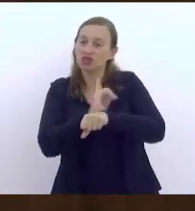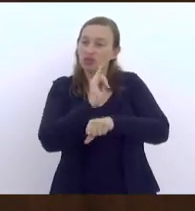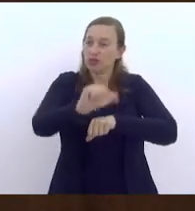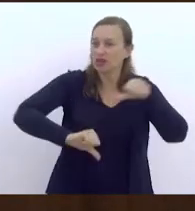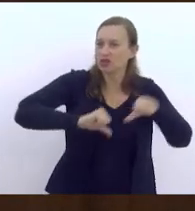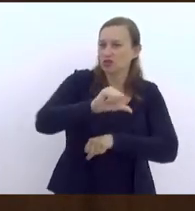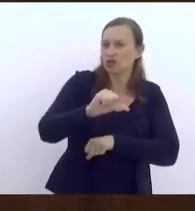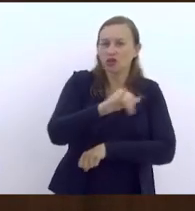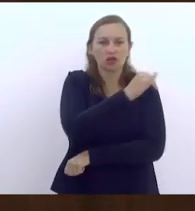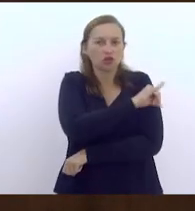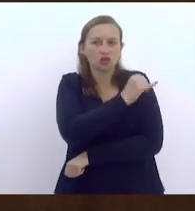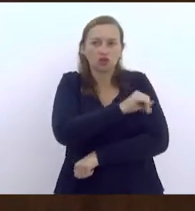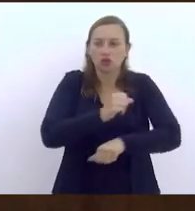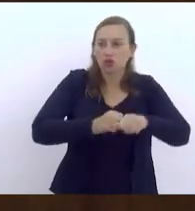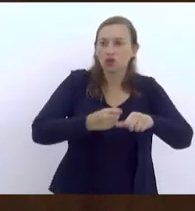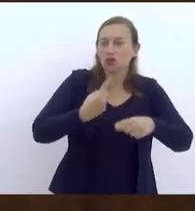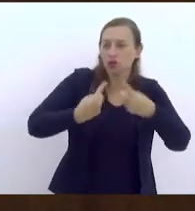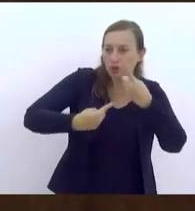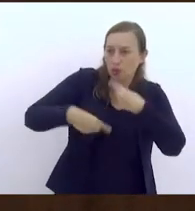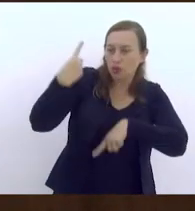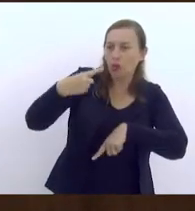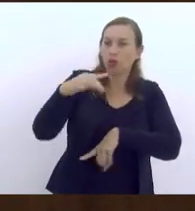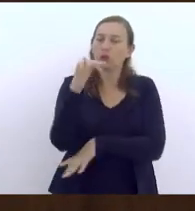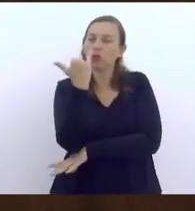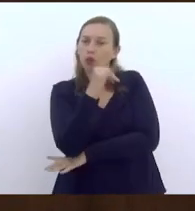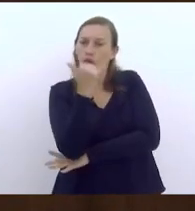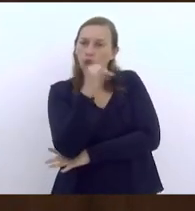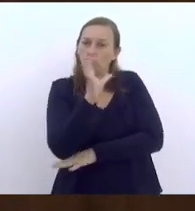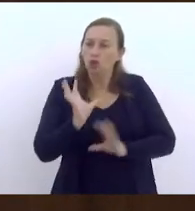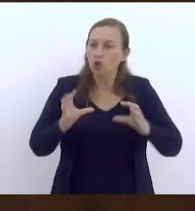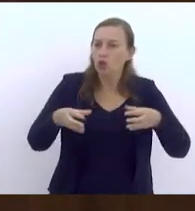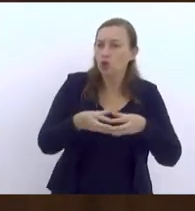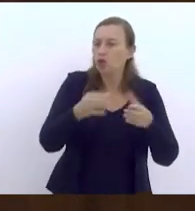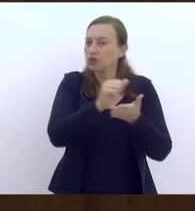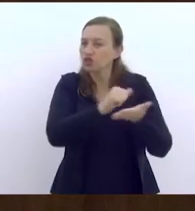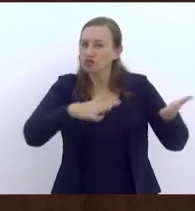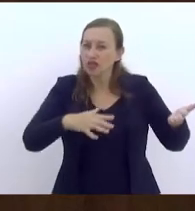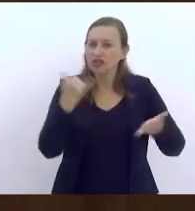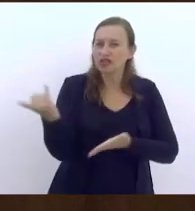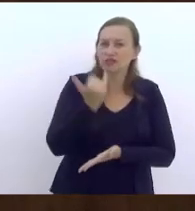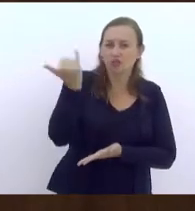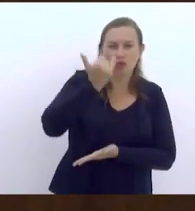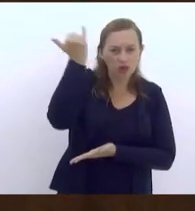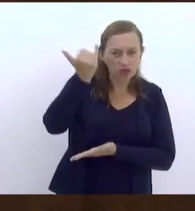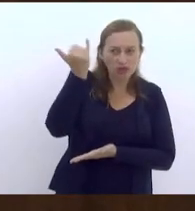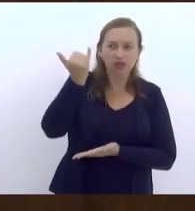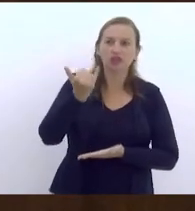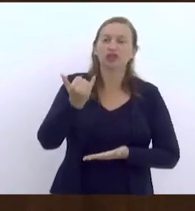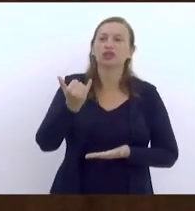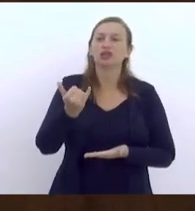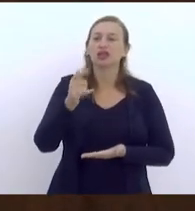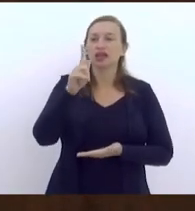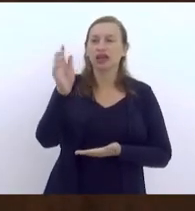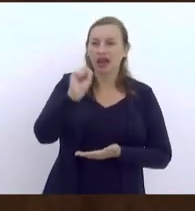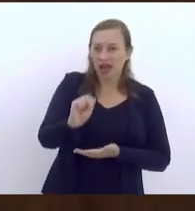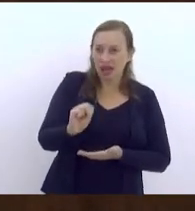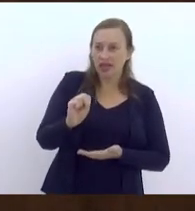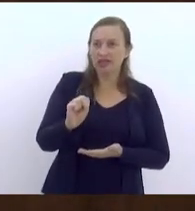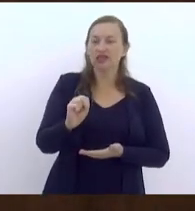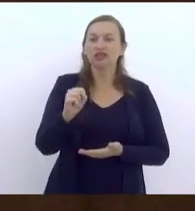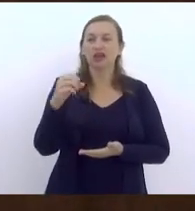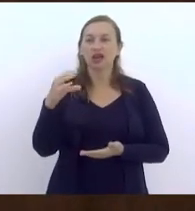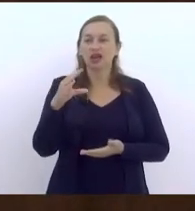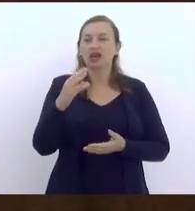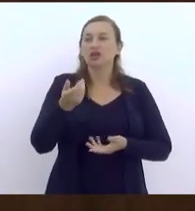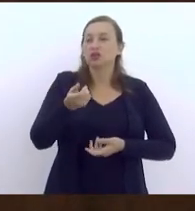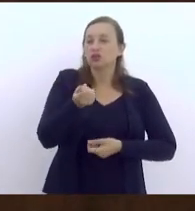Janeiro em um hub de energia, reunindo um conjunto de atividades importantes, lastreada pelo gás, além de reaquecer a